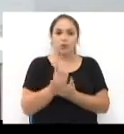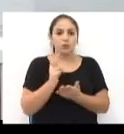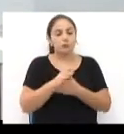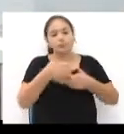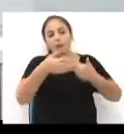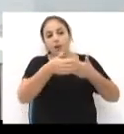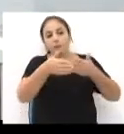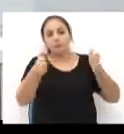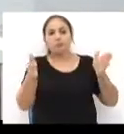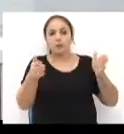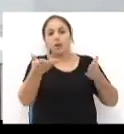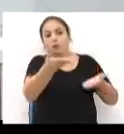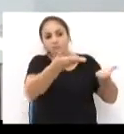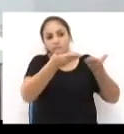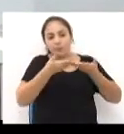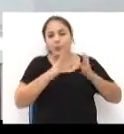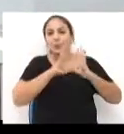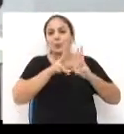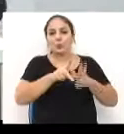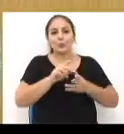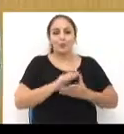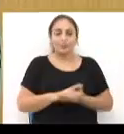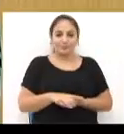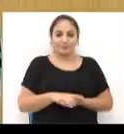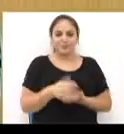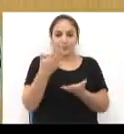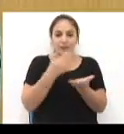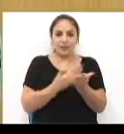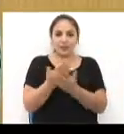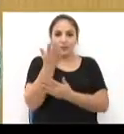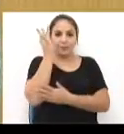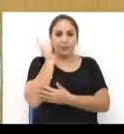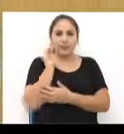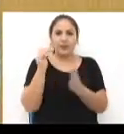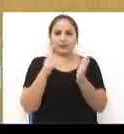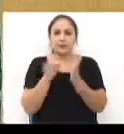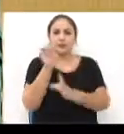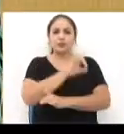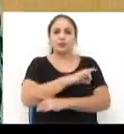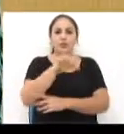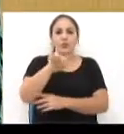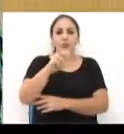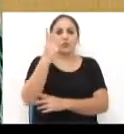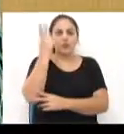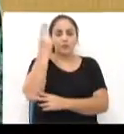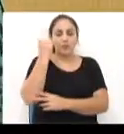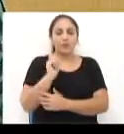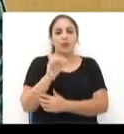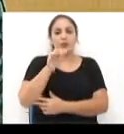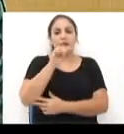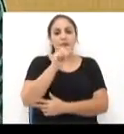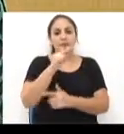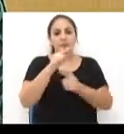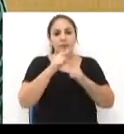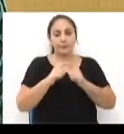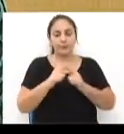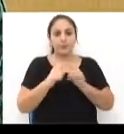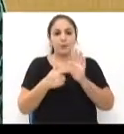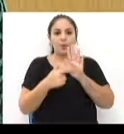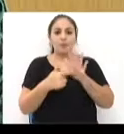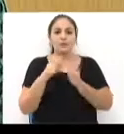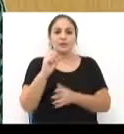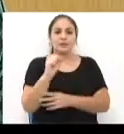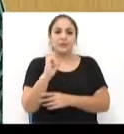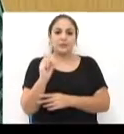com as portas abertas para receber a todos. Inicia amanhã e vai até o dia 9 de abril a 7ª edição da